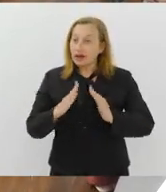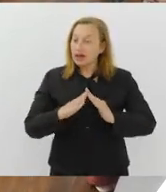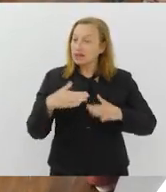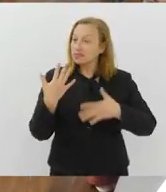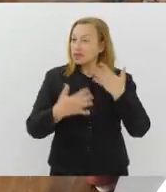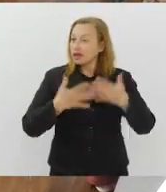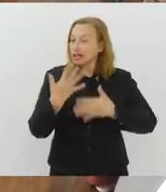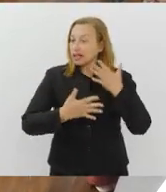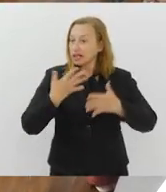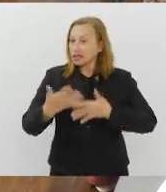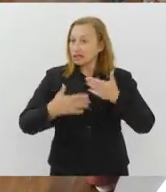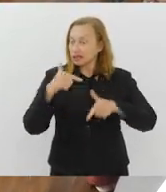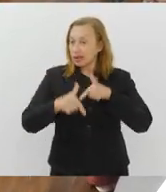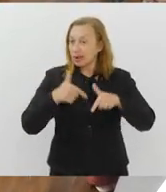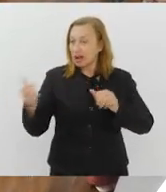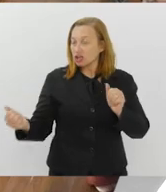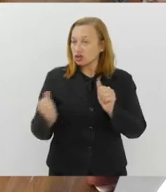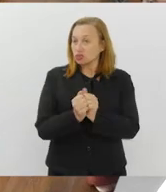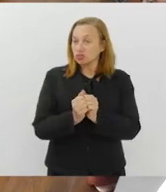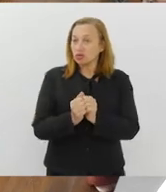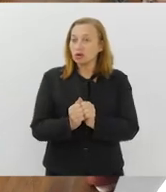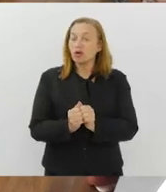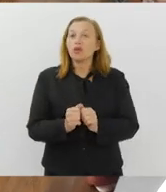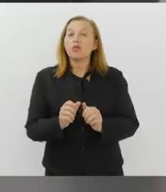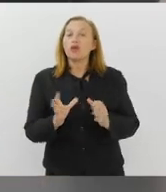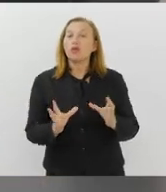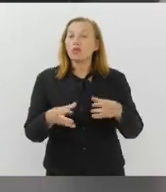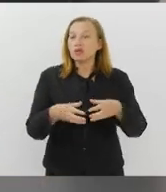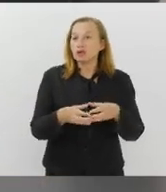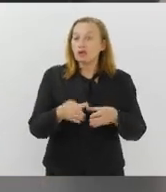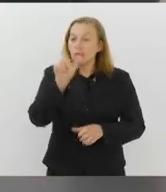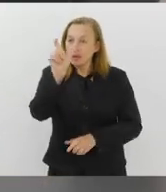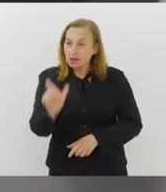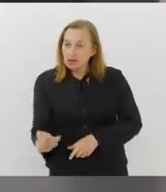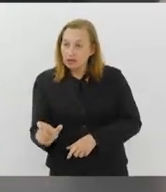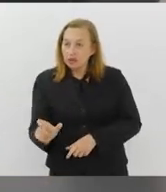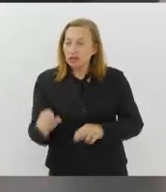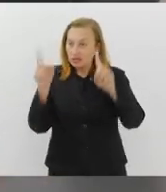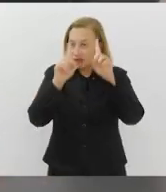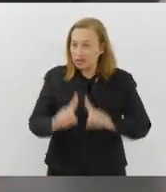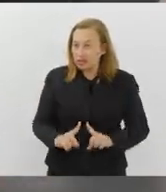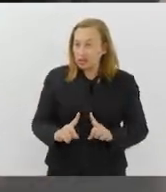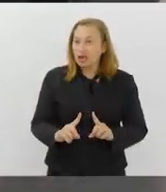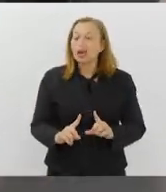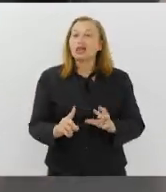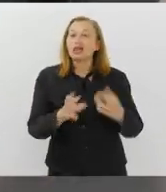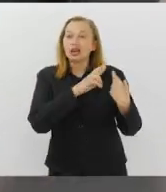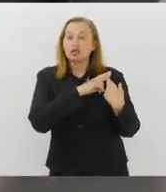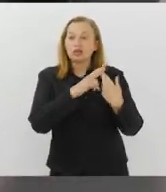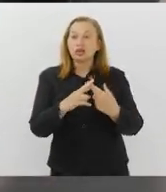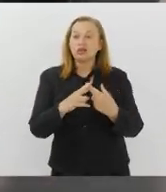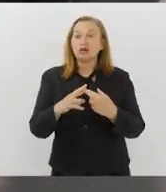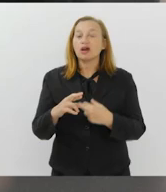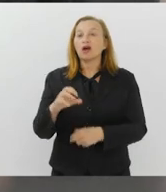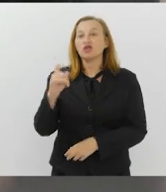comigo na Comissão da Pessoa com Deficiência, que eu tenho a honra de presidir. Então, em respeito ao Charles e outras pessoas também,